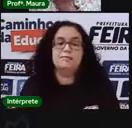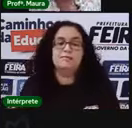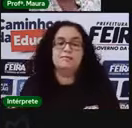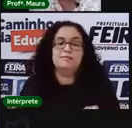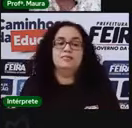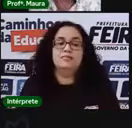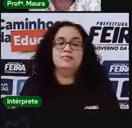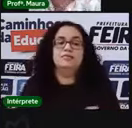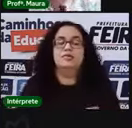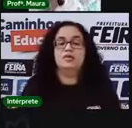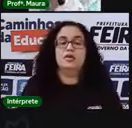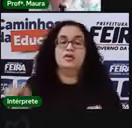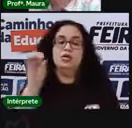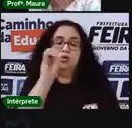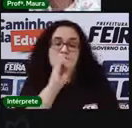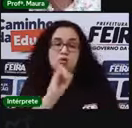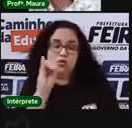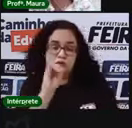Oi, gente.